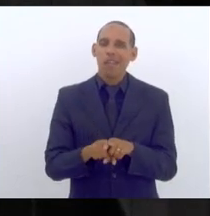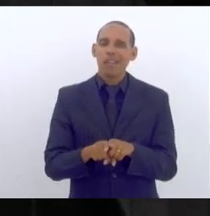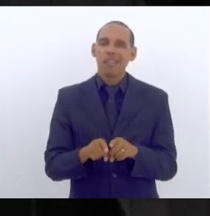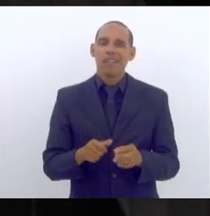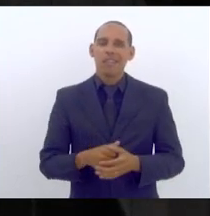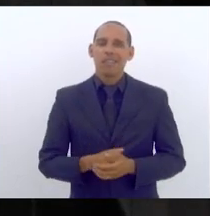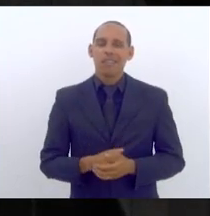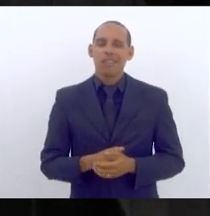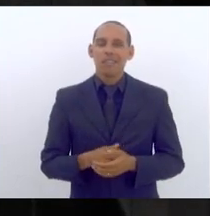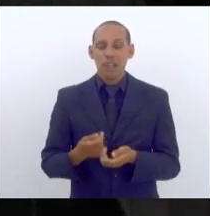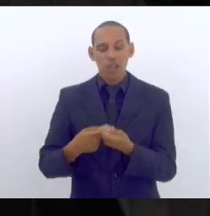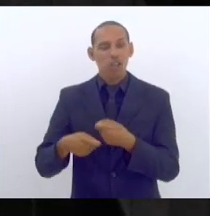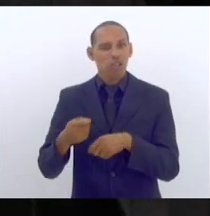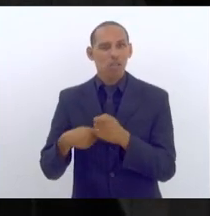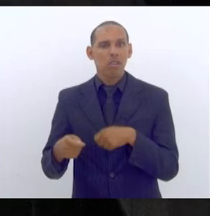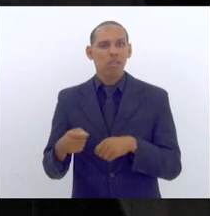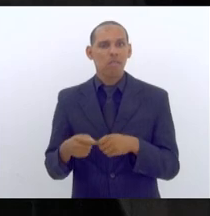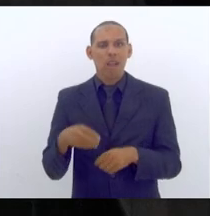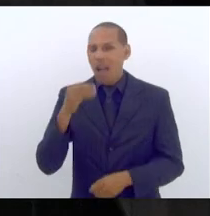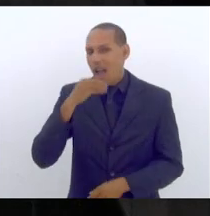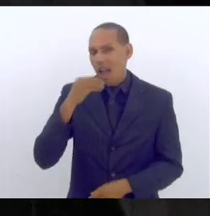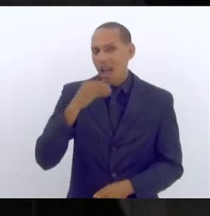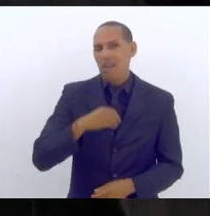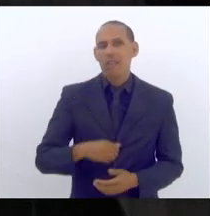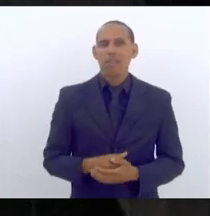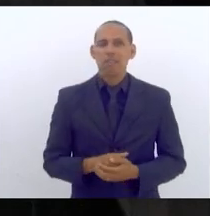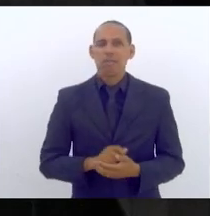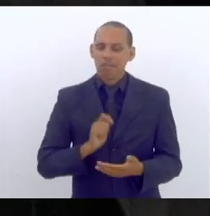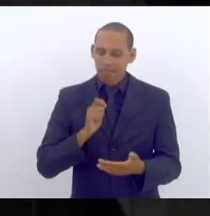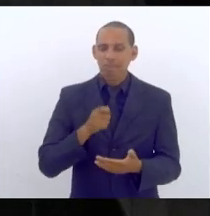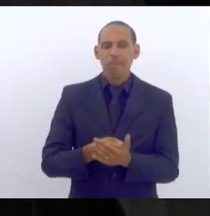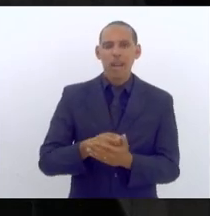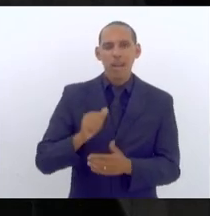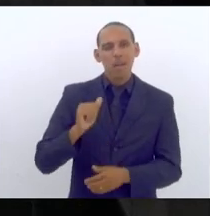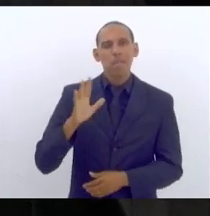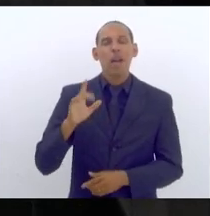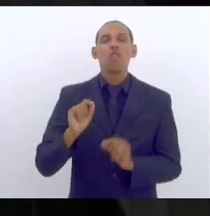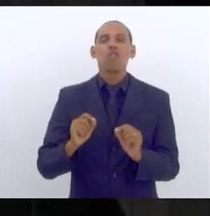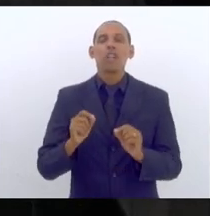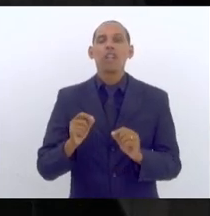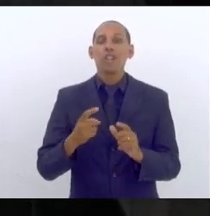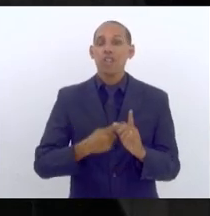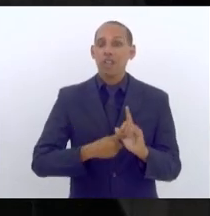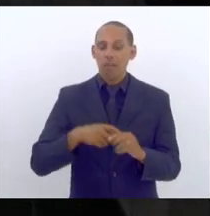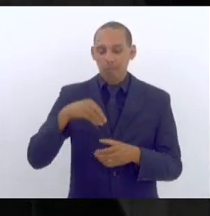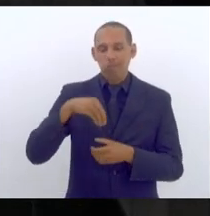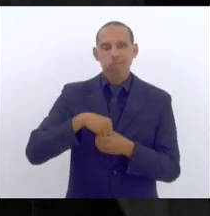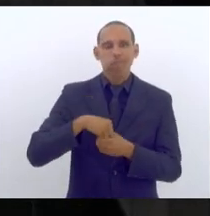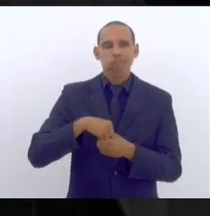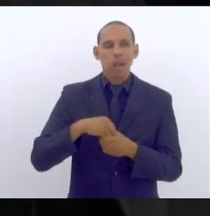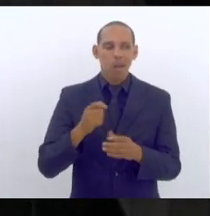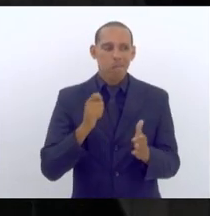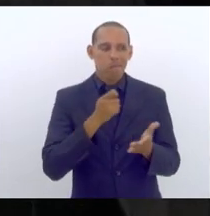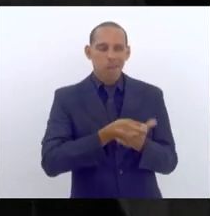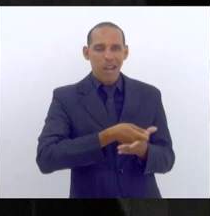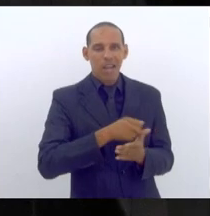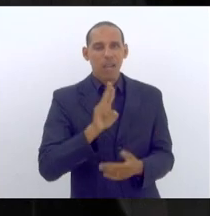a economia fica mais frágil paga mais da sua dívida interna para a própria União